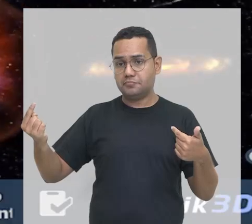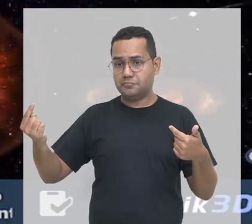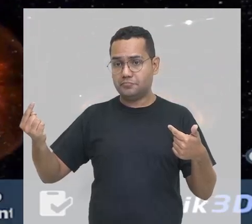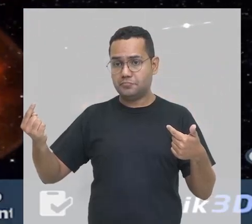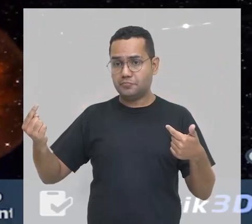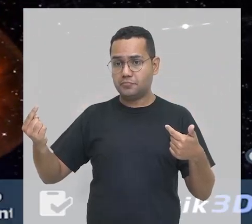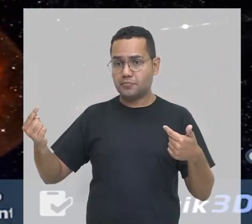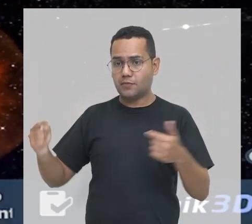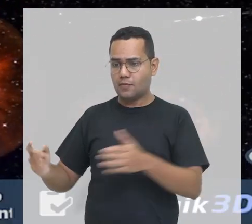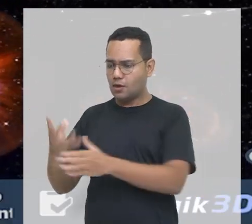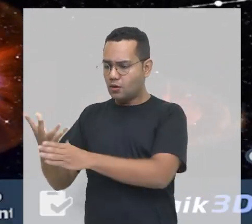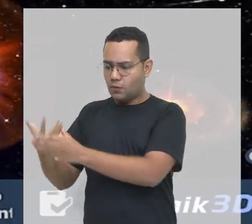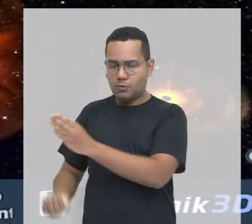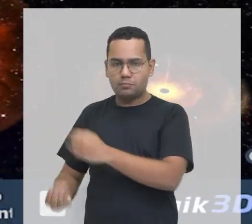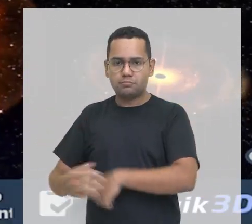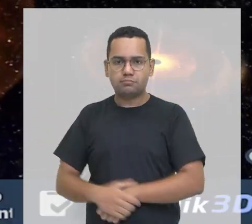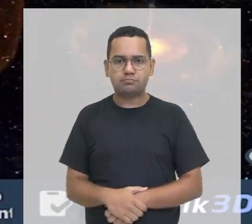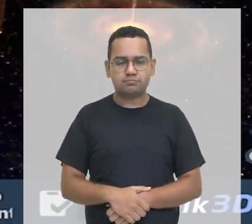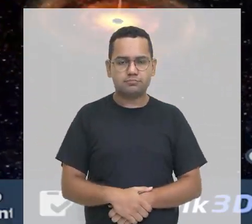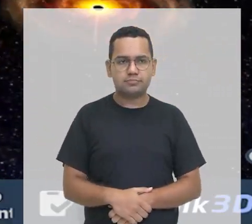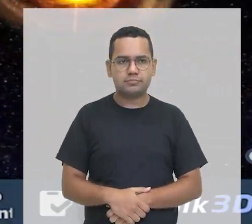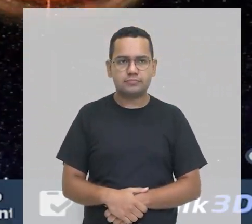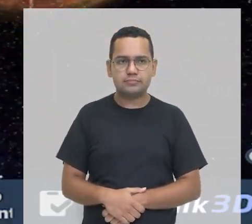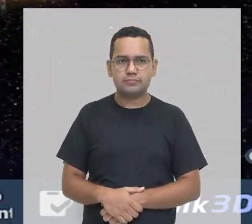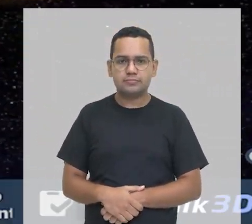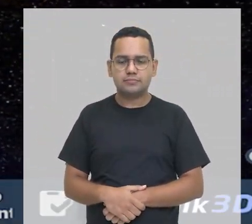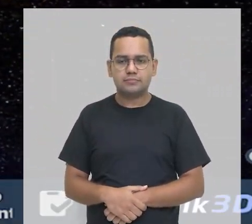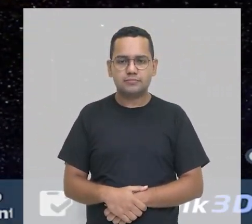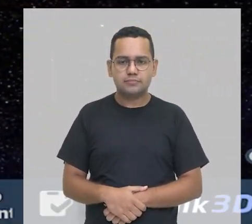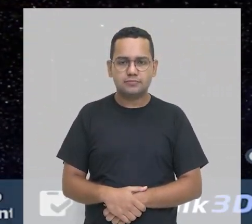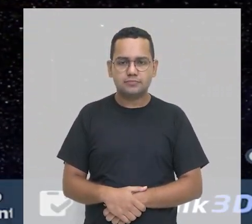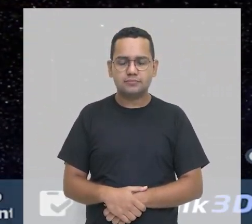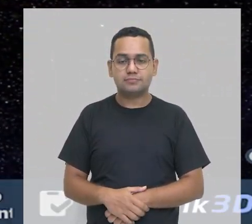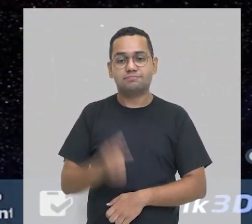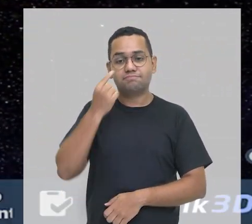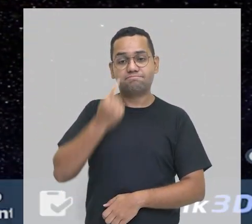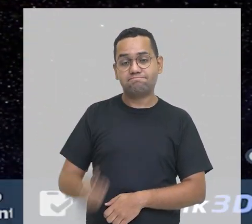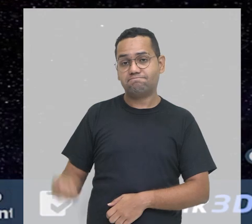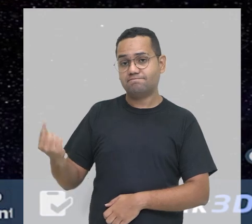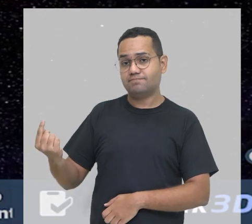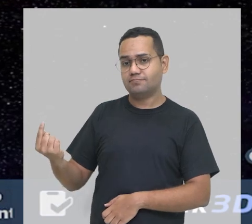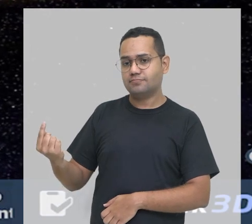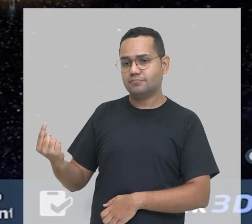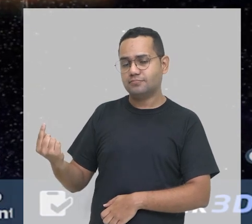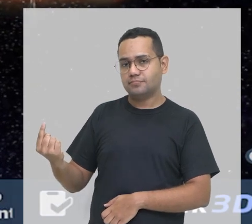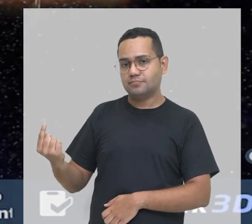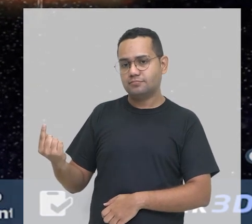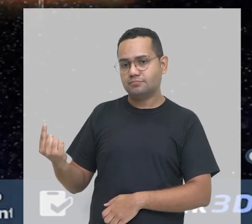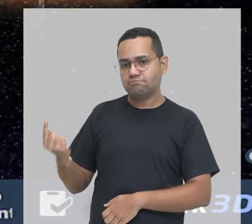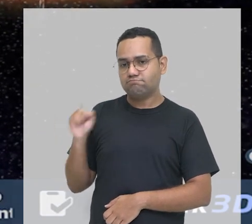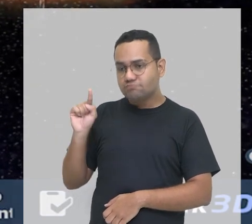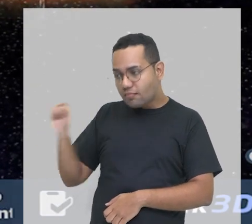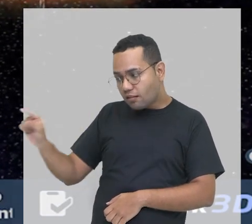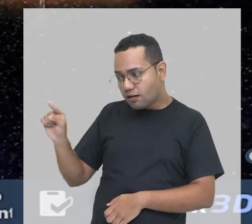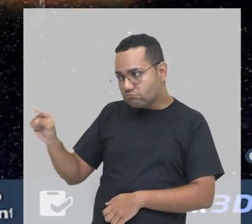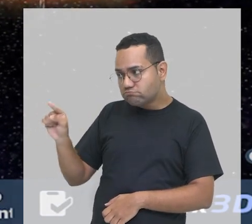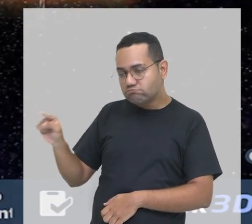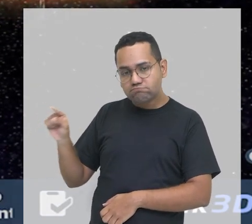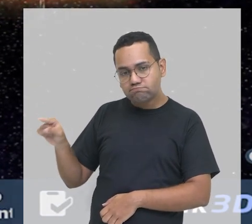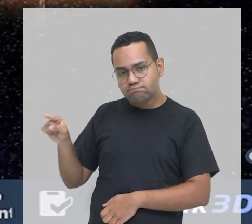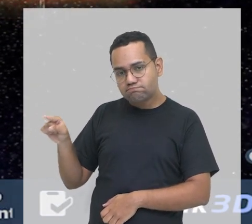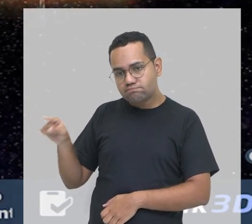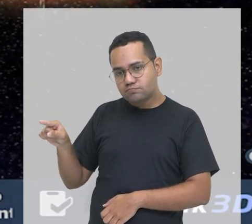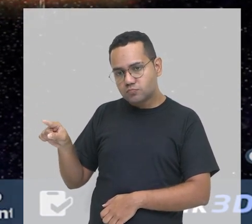Espera aí que está complicado só um pouquinho. Pronto, eu centralizei um pouco, está aí o buraco negro, certo? Ele tem um